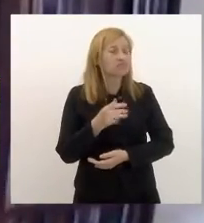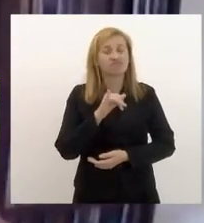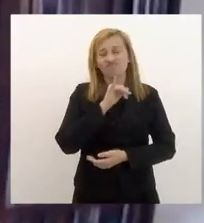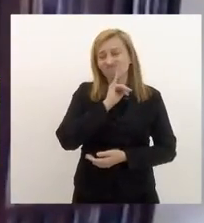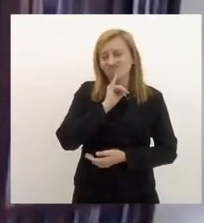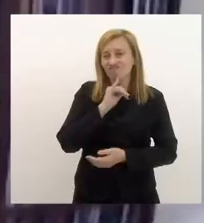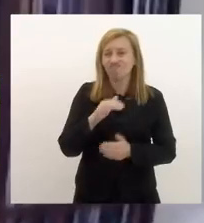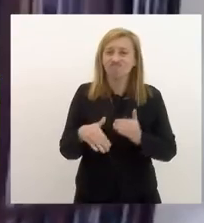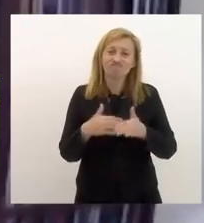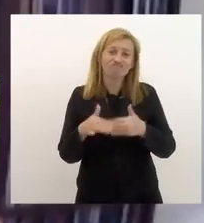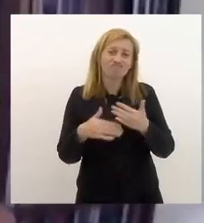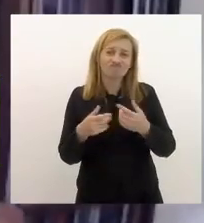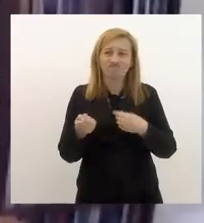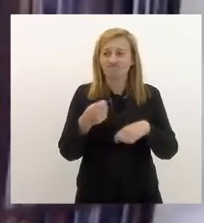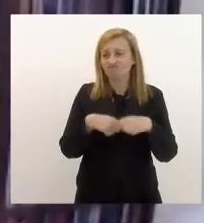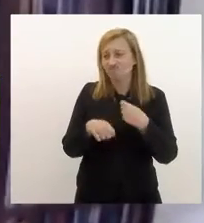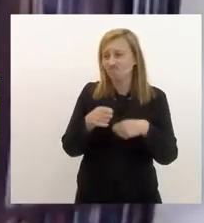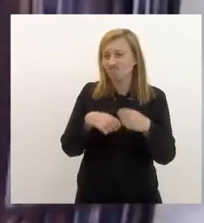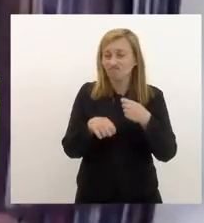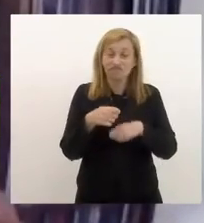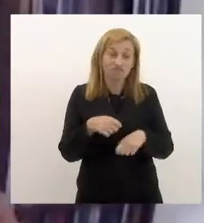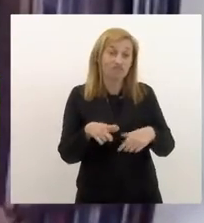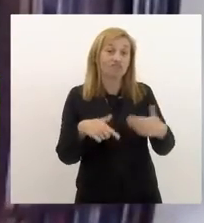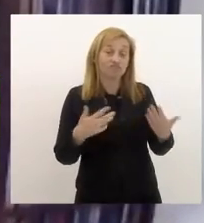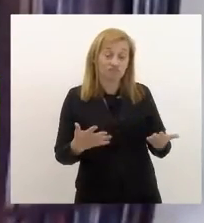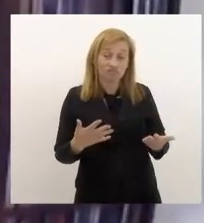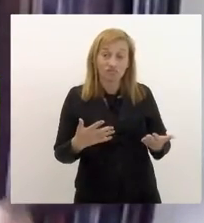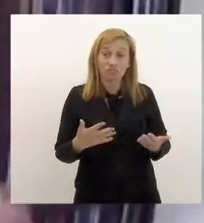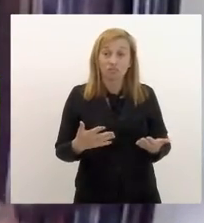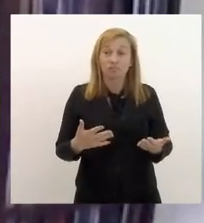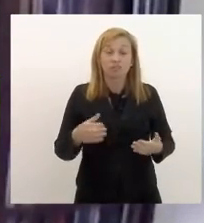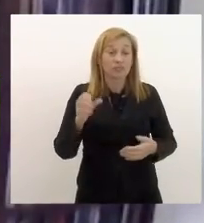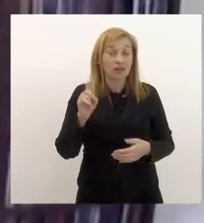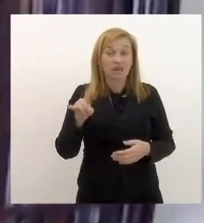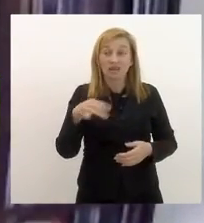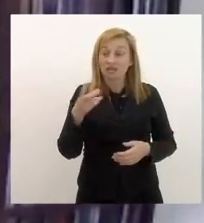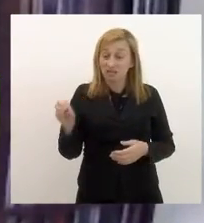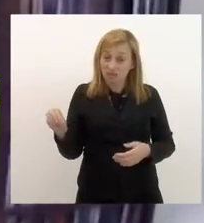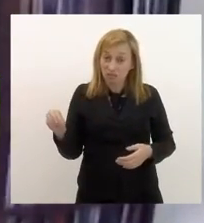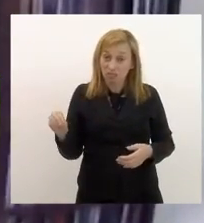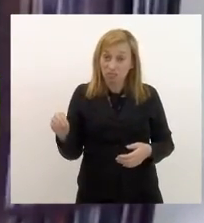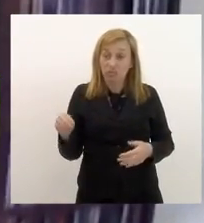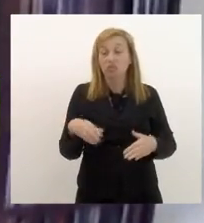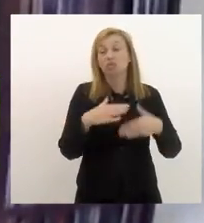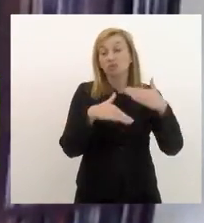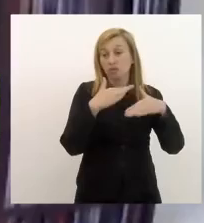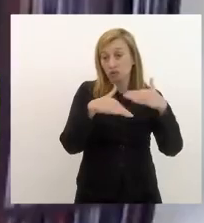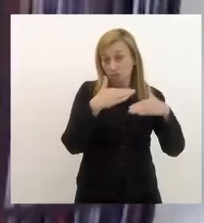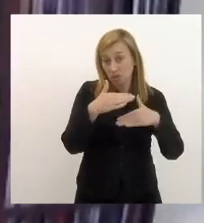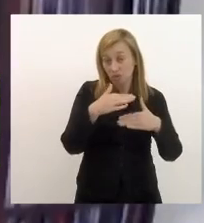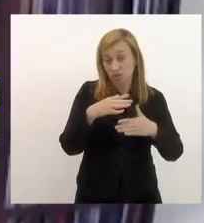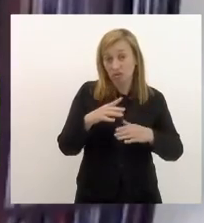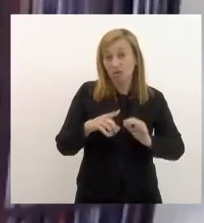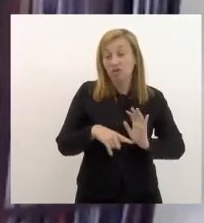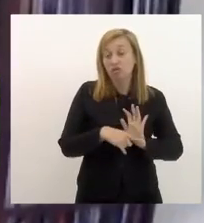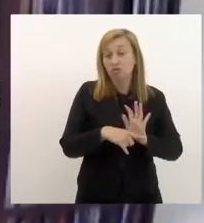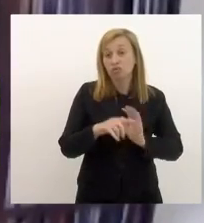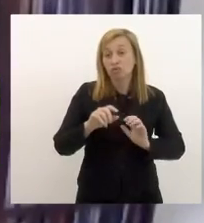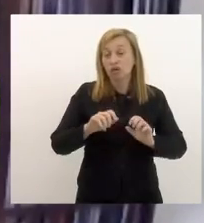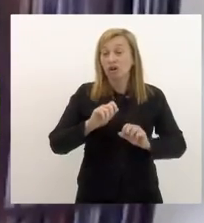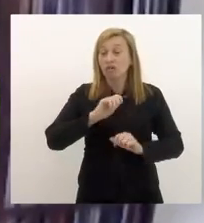vem aqui no processo de negociação inclusive para saber dom de um regime de recuperação fiscal